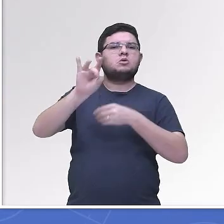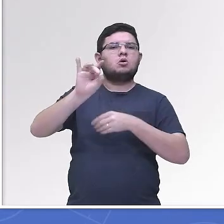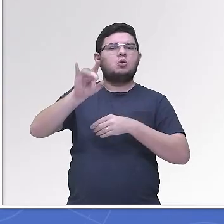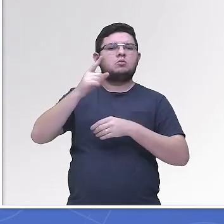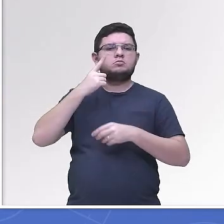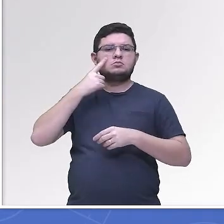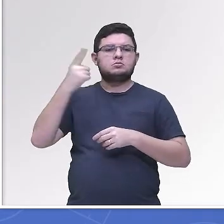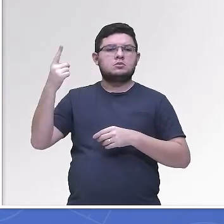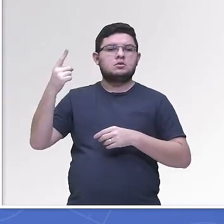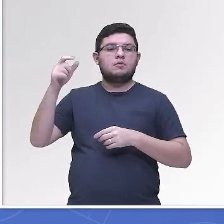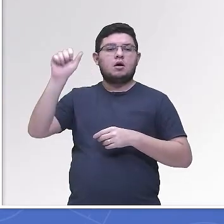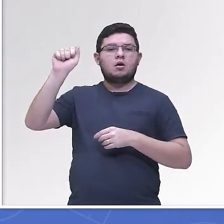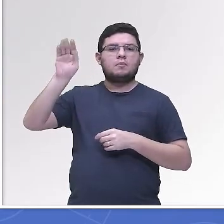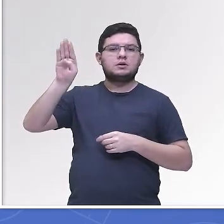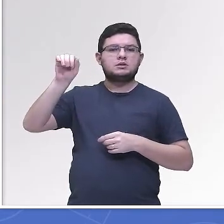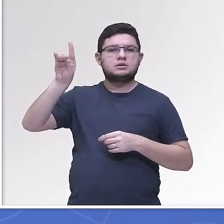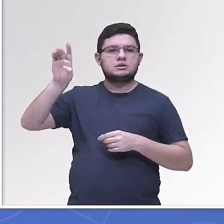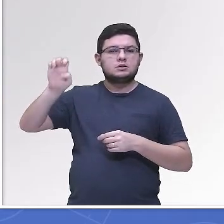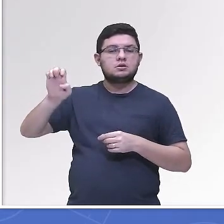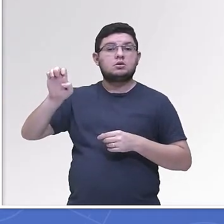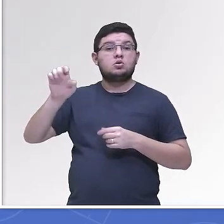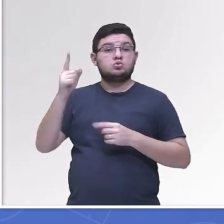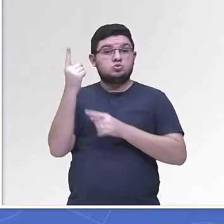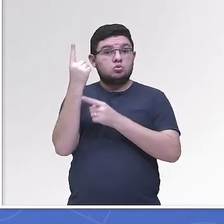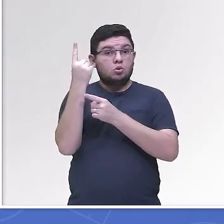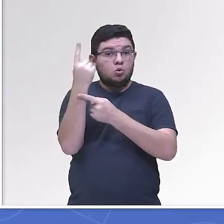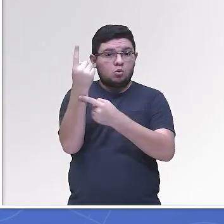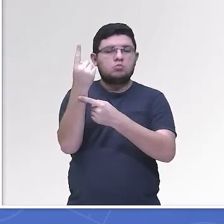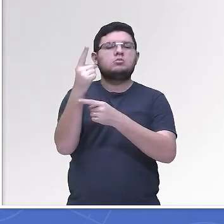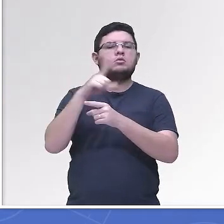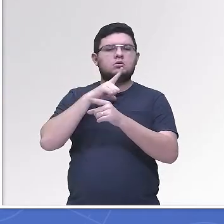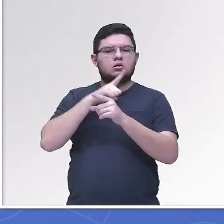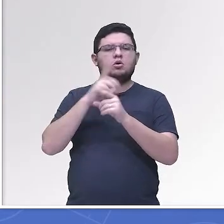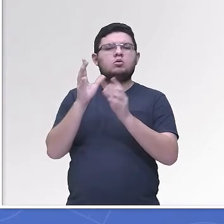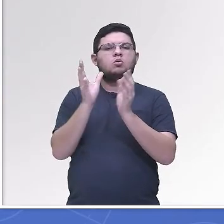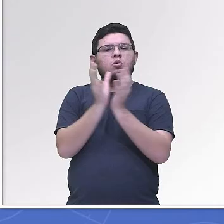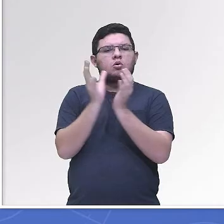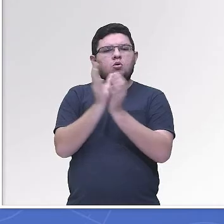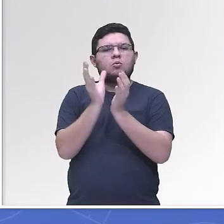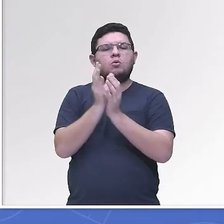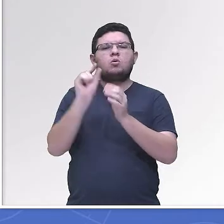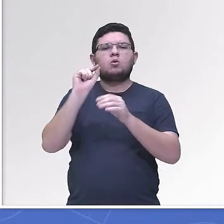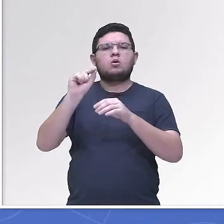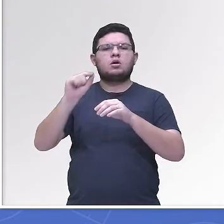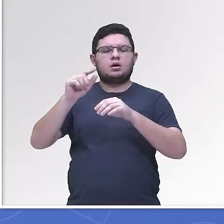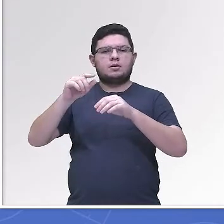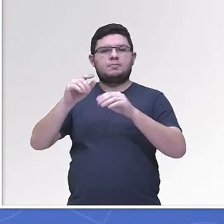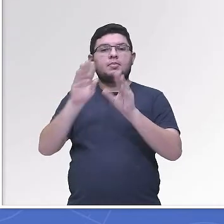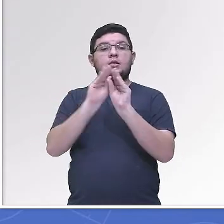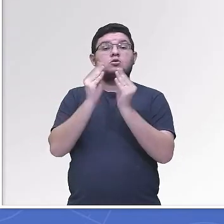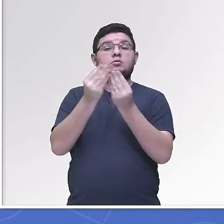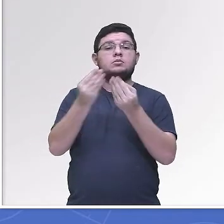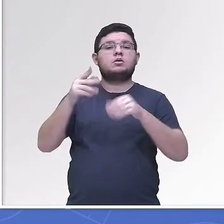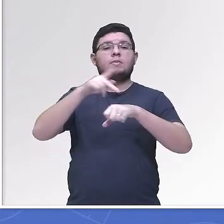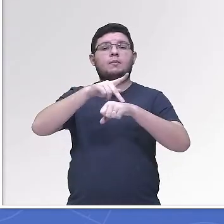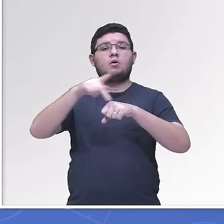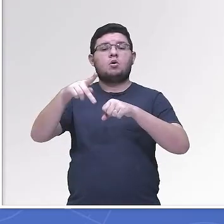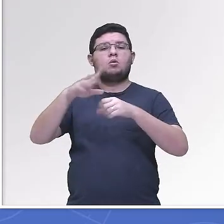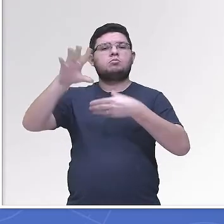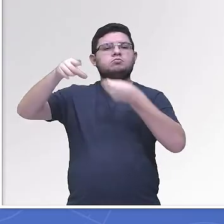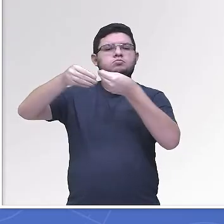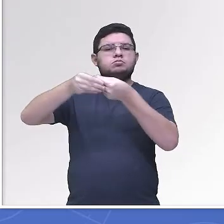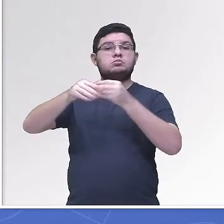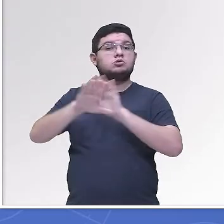fazer. Analisem alternativa por alternativa, substância por substância e marquem somente aquela em que tem